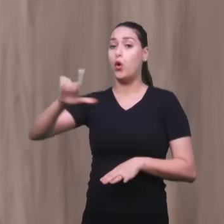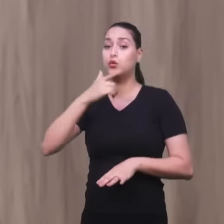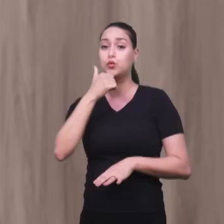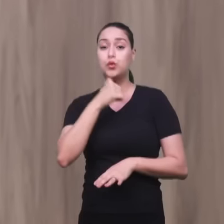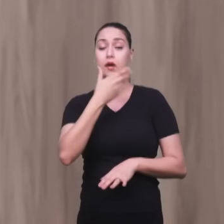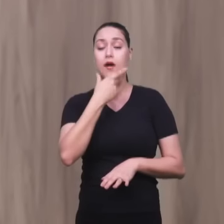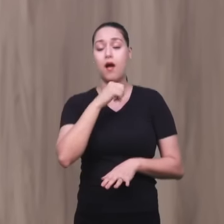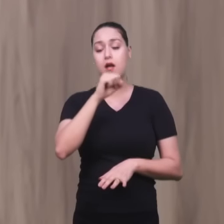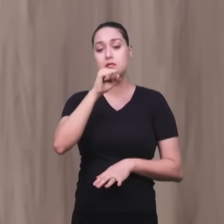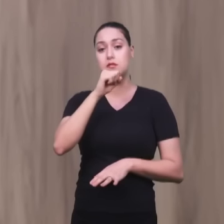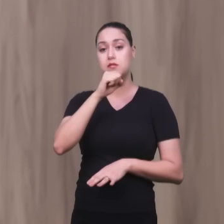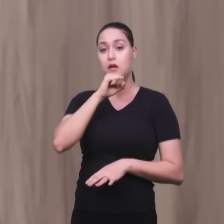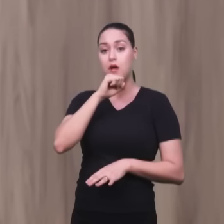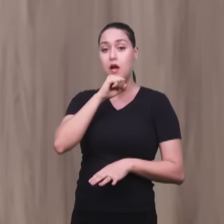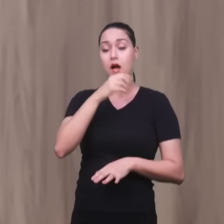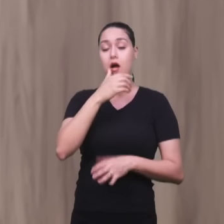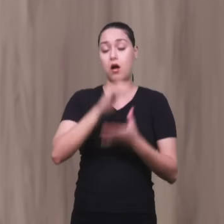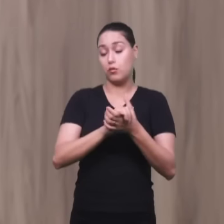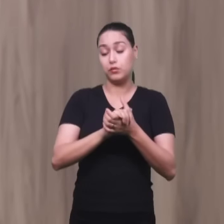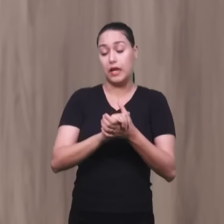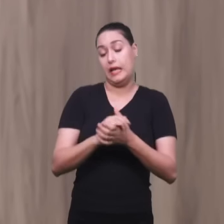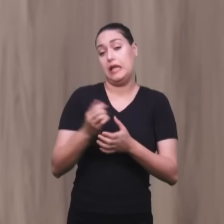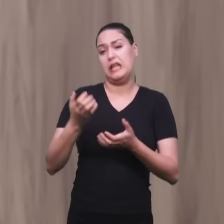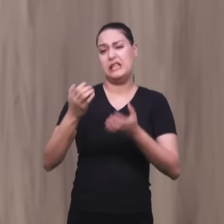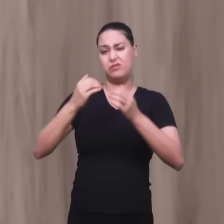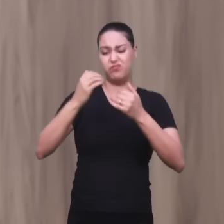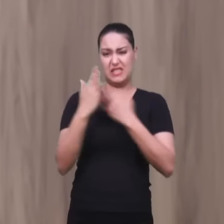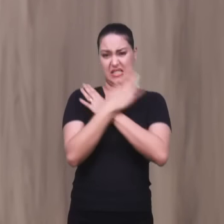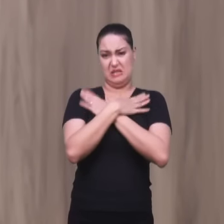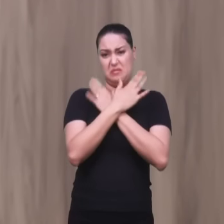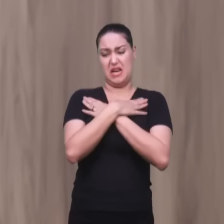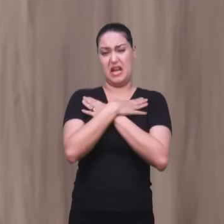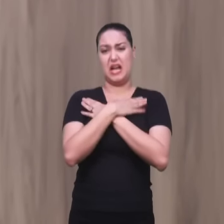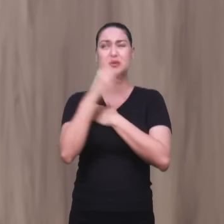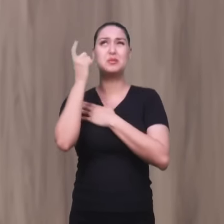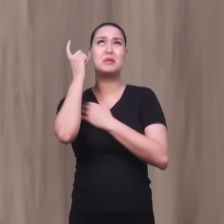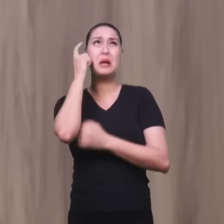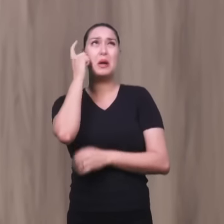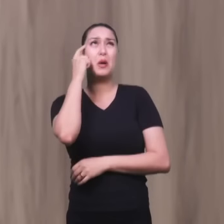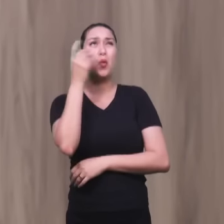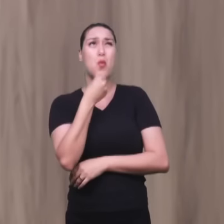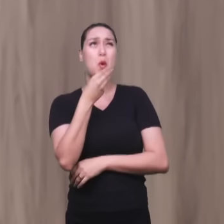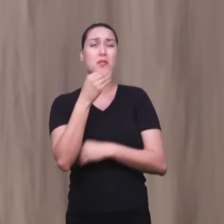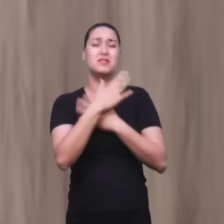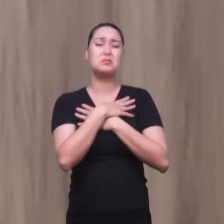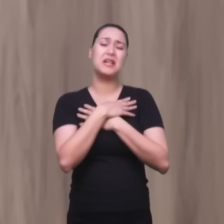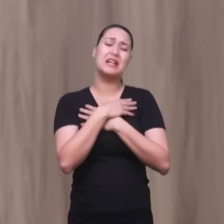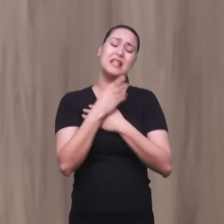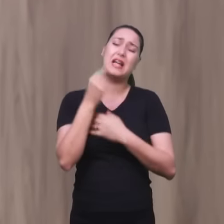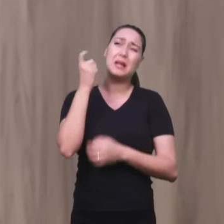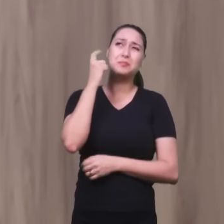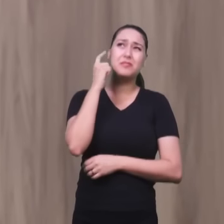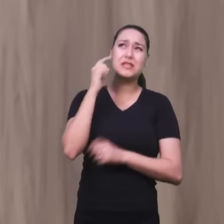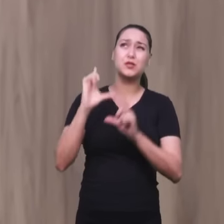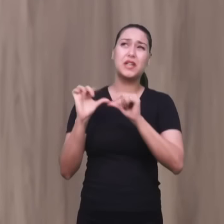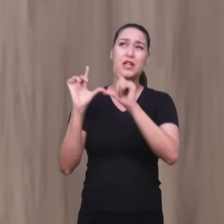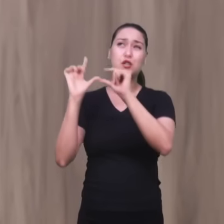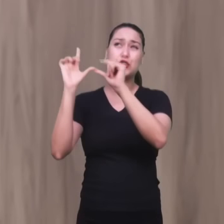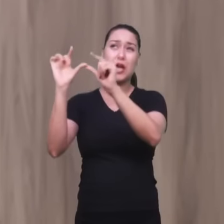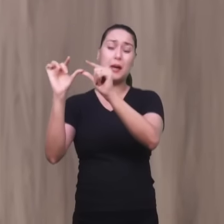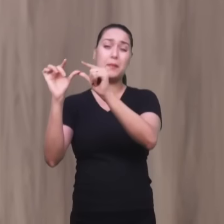outra cidade Para buscar Uma oportunidade melhor De emprego Mas o Senhor Deus revela Que abrirá uma porta De emprego Onde ele mora